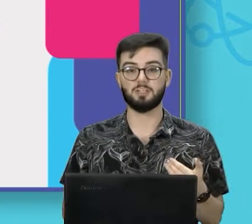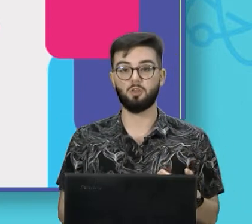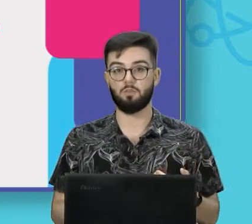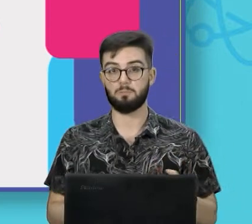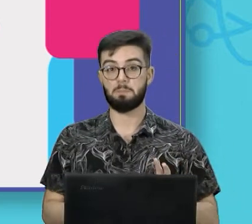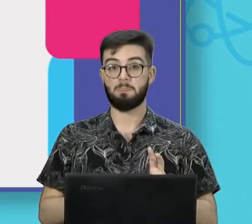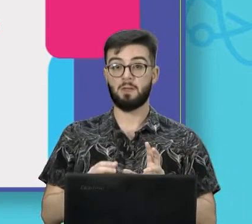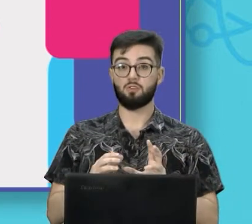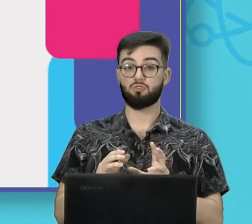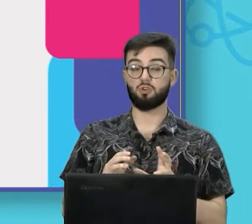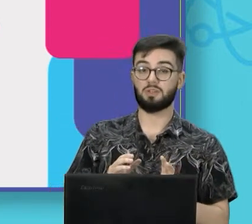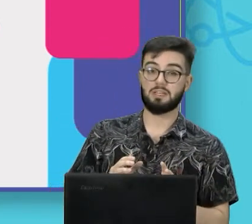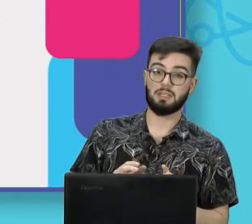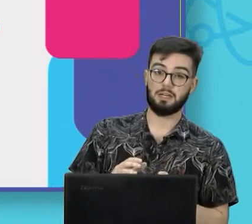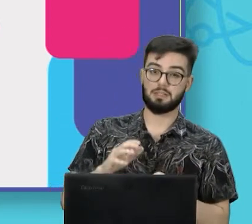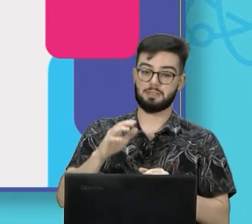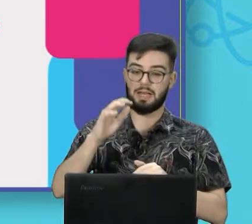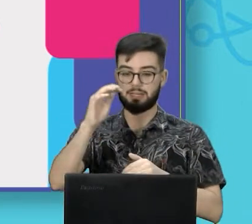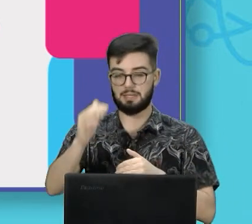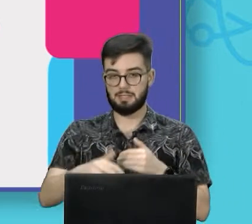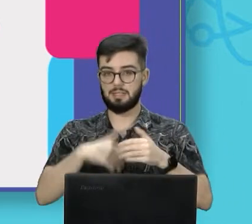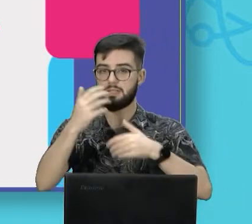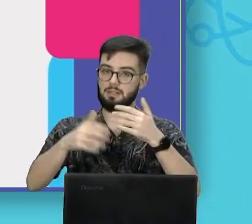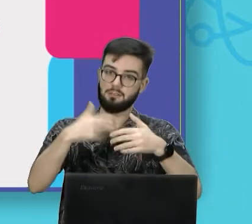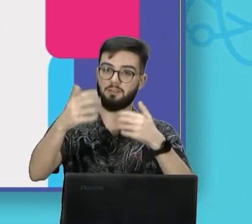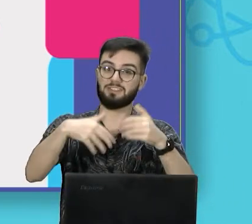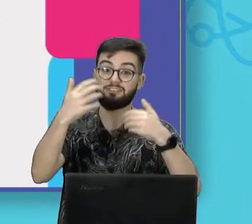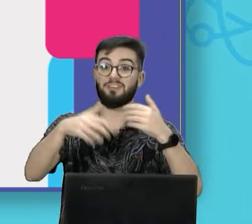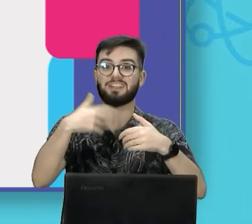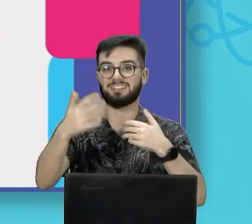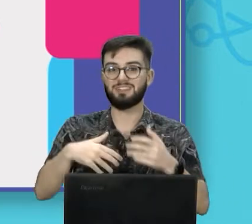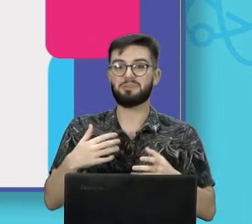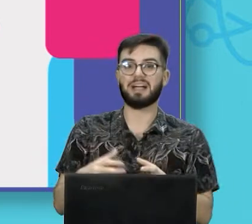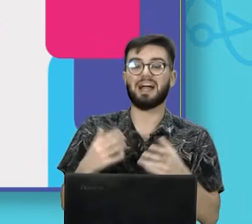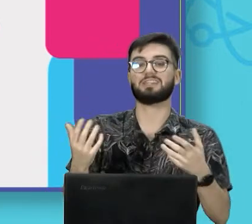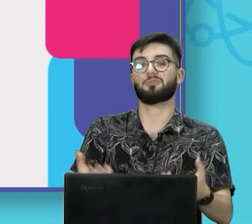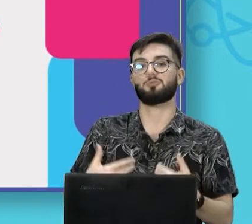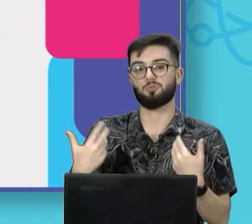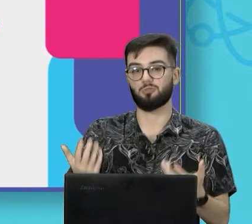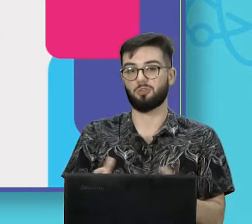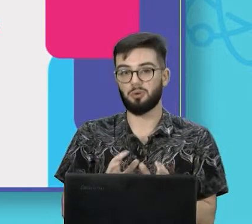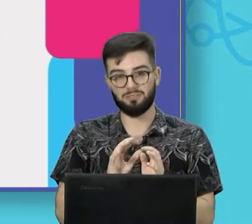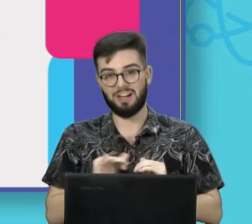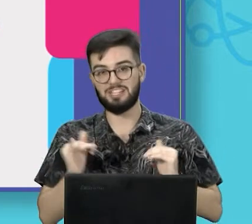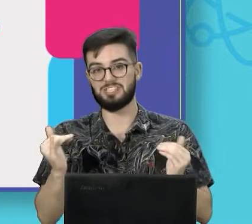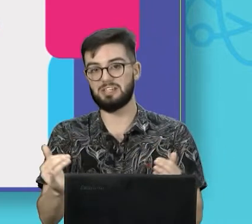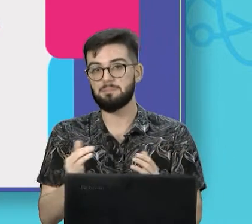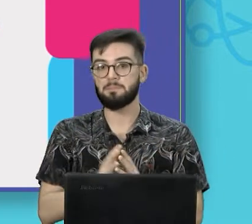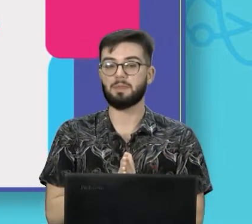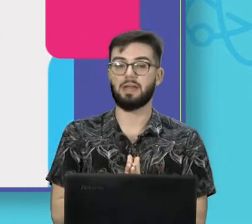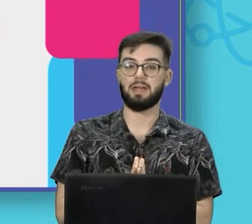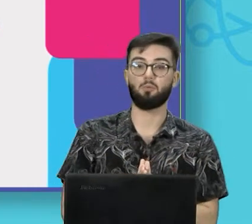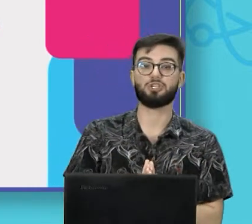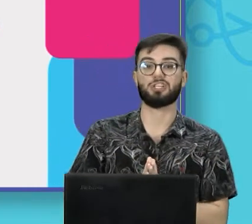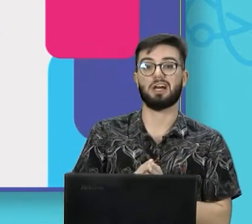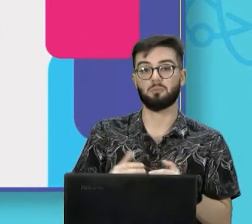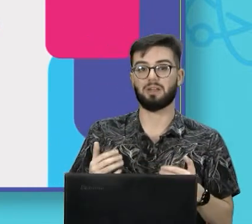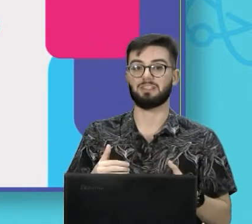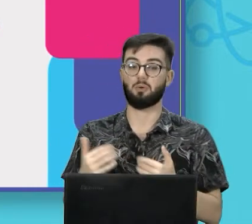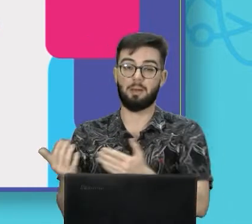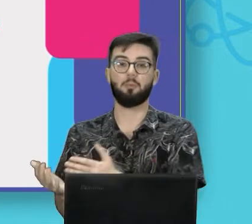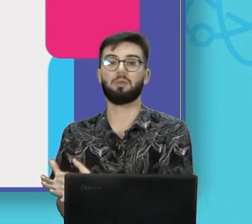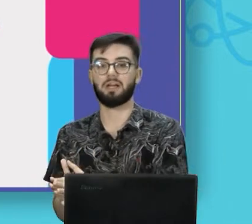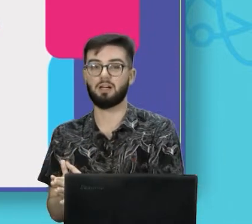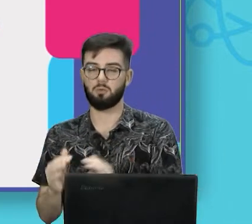em 1889 só que daqui que vai se fazer uma carta constitucional que vai reger o